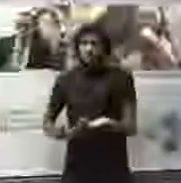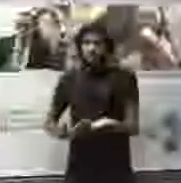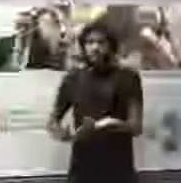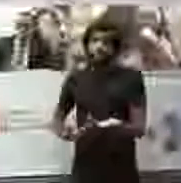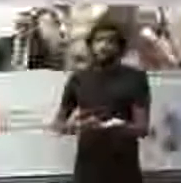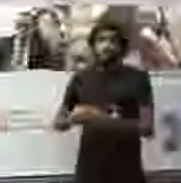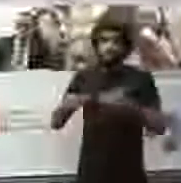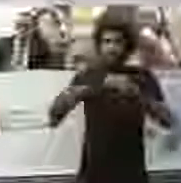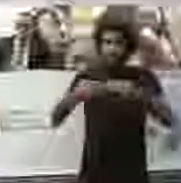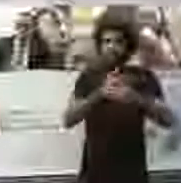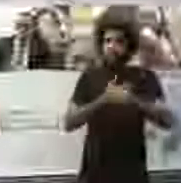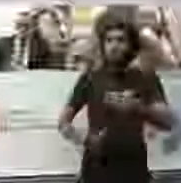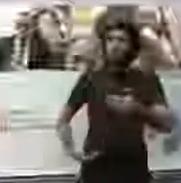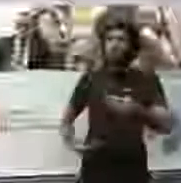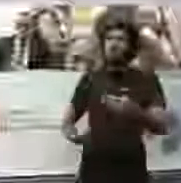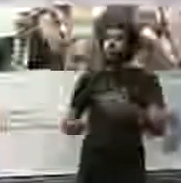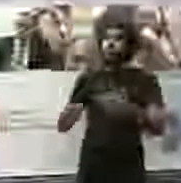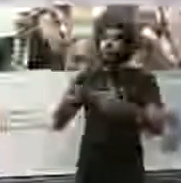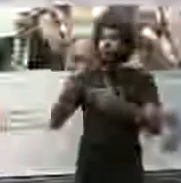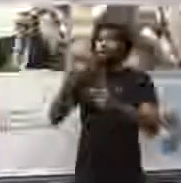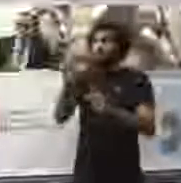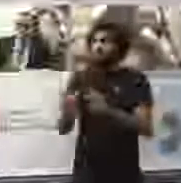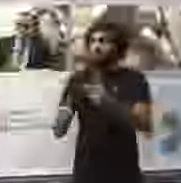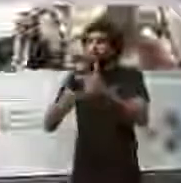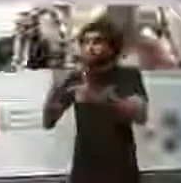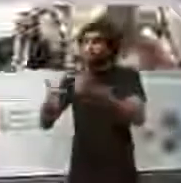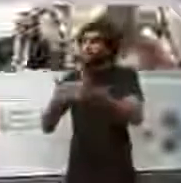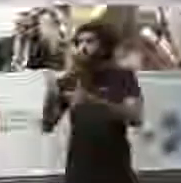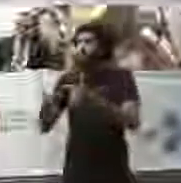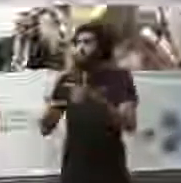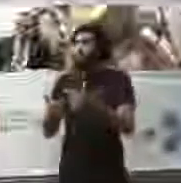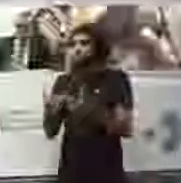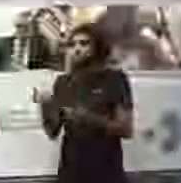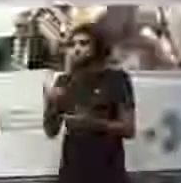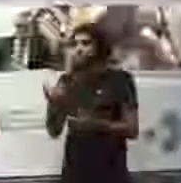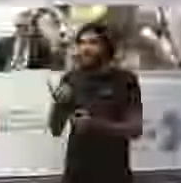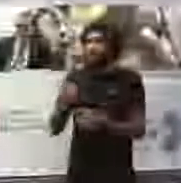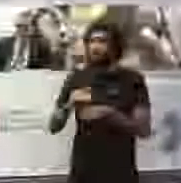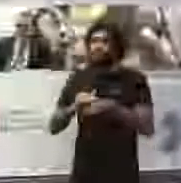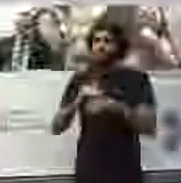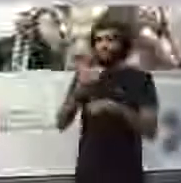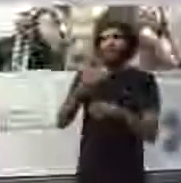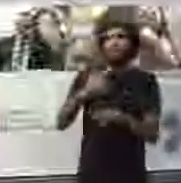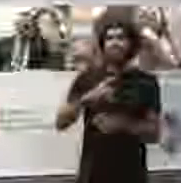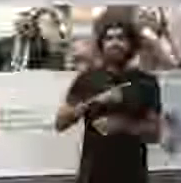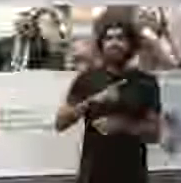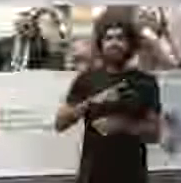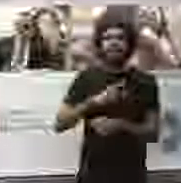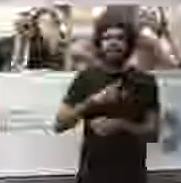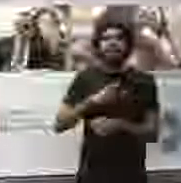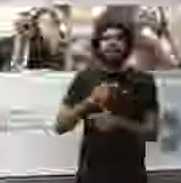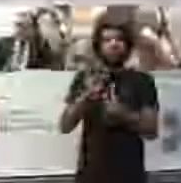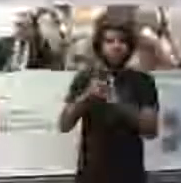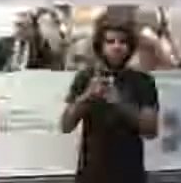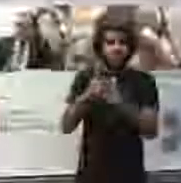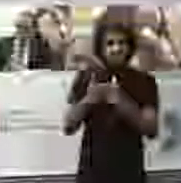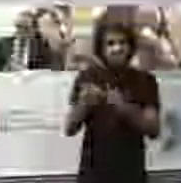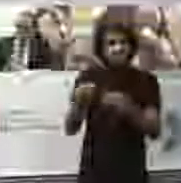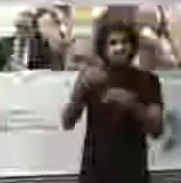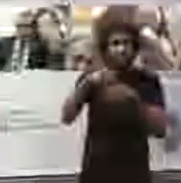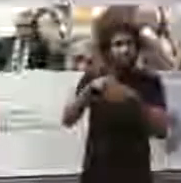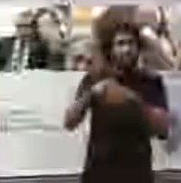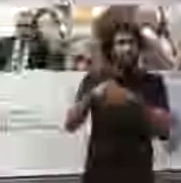o trabalho é trabalhadores que são como eu sabe os que mais se acidentam no brasil né eu acho que é muito importante